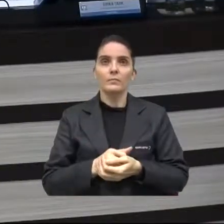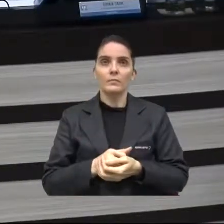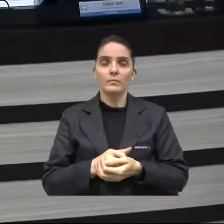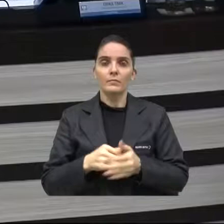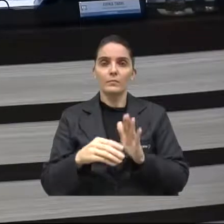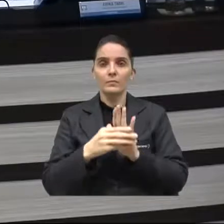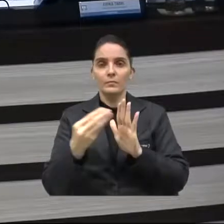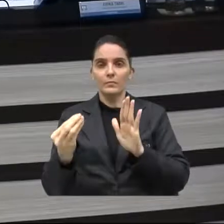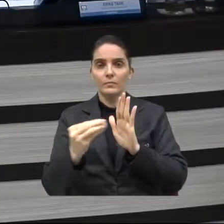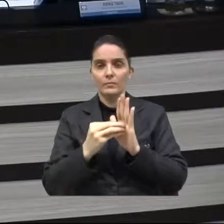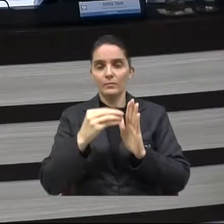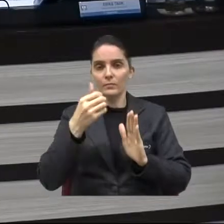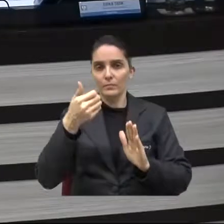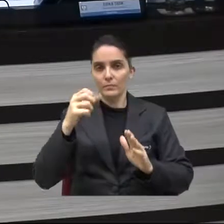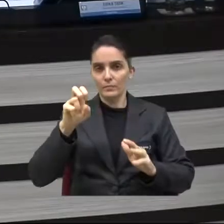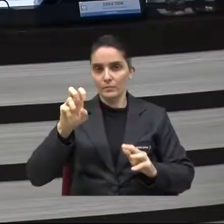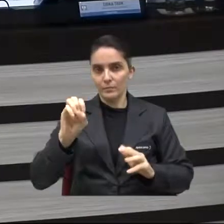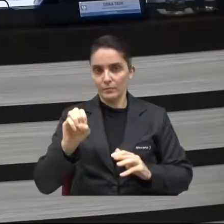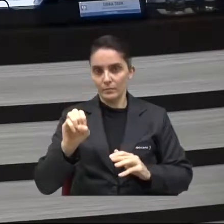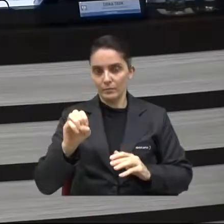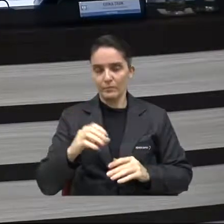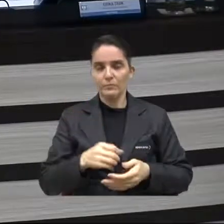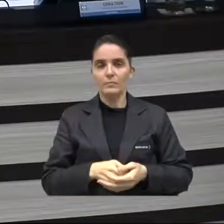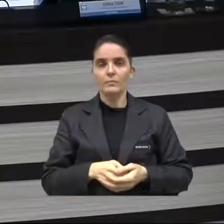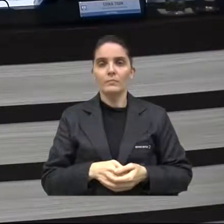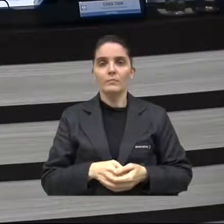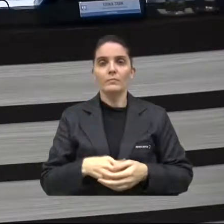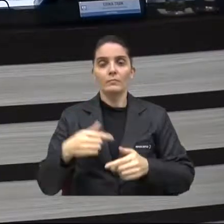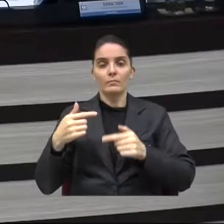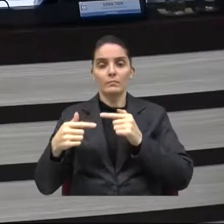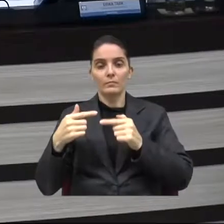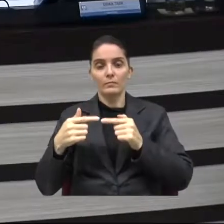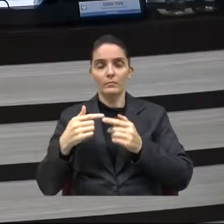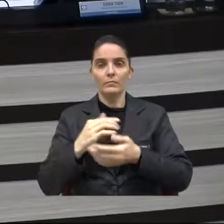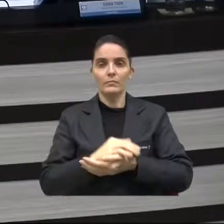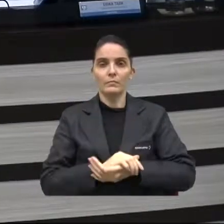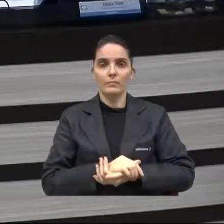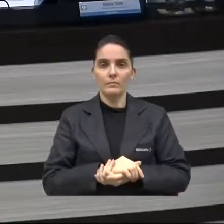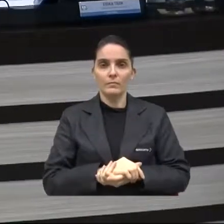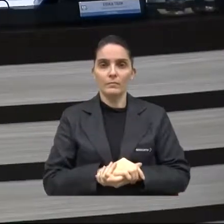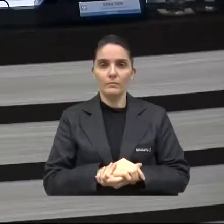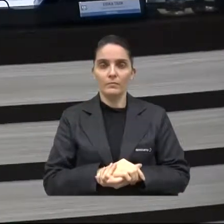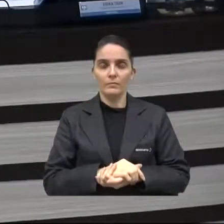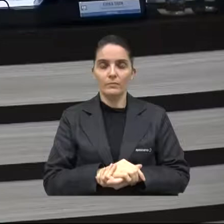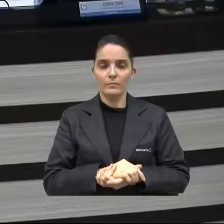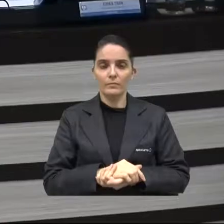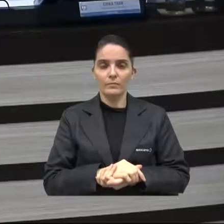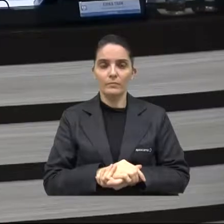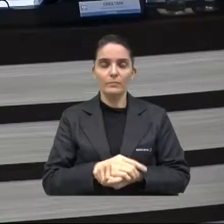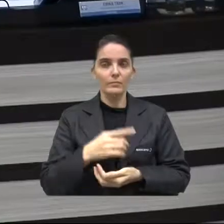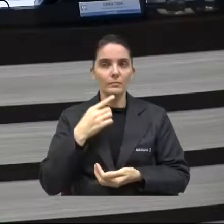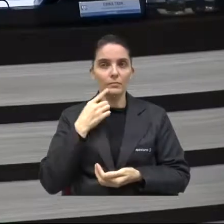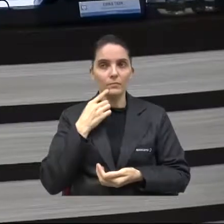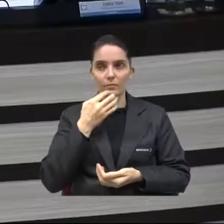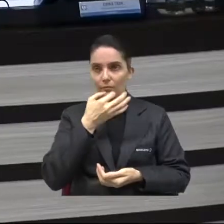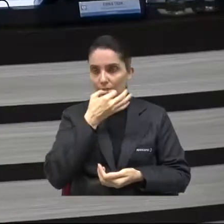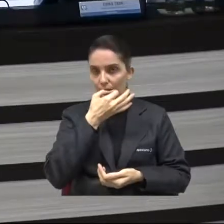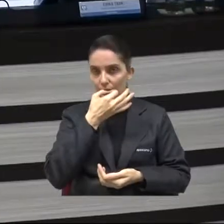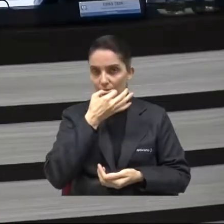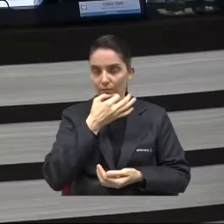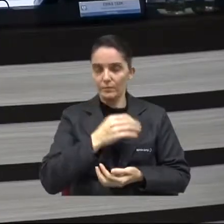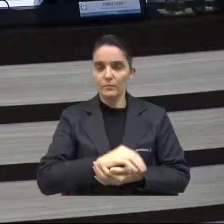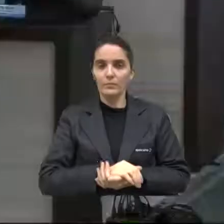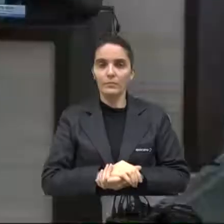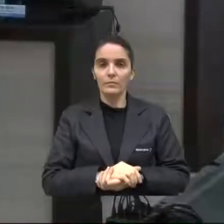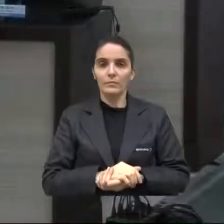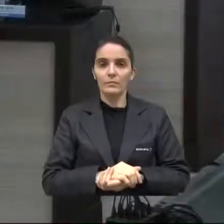emenda 158. Está em discussão esta emenda. Eu quero discutir, presidente. A palavra, vereador Cleiton